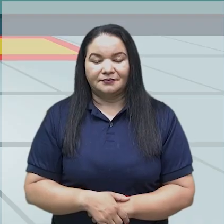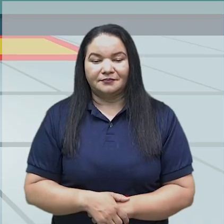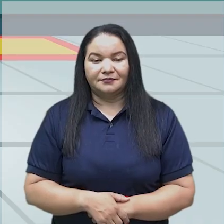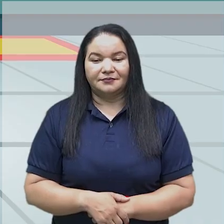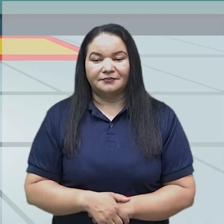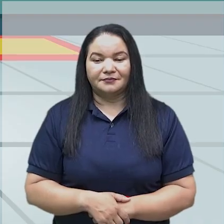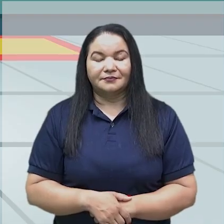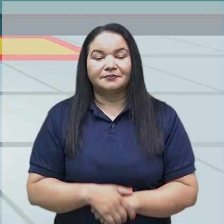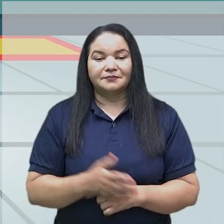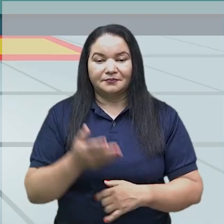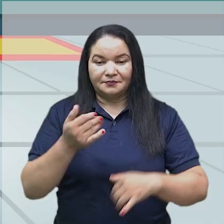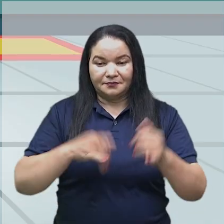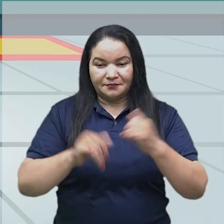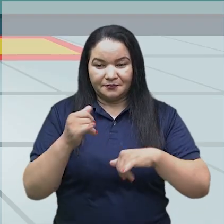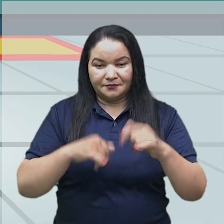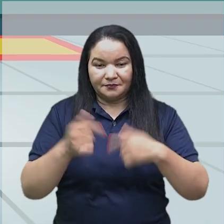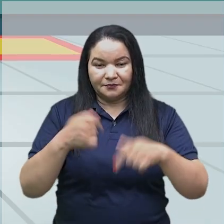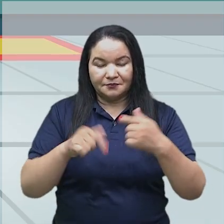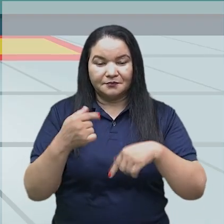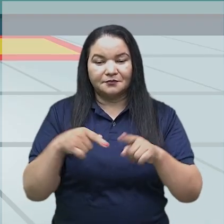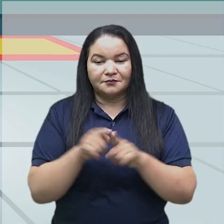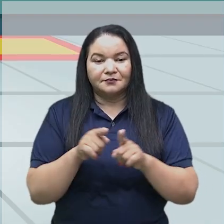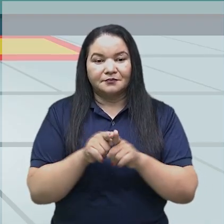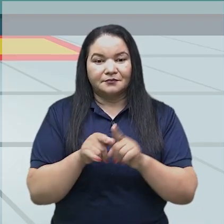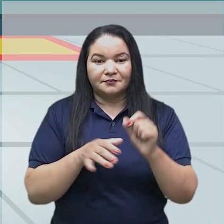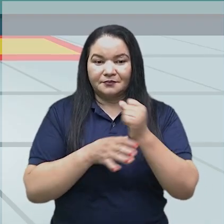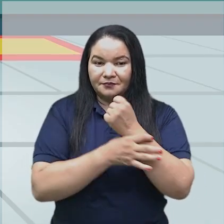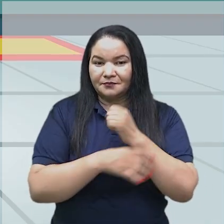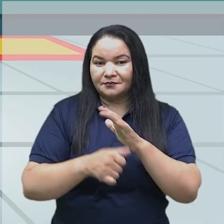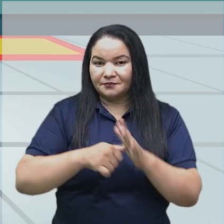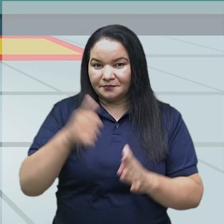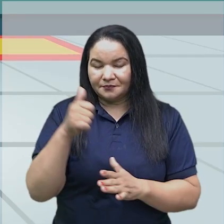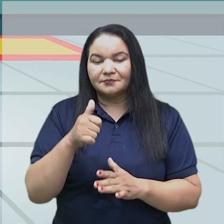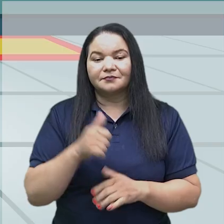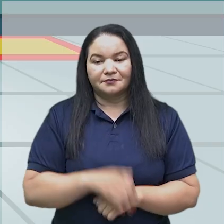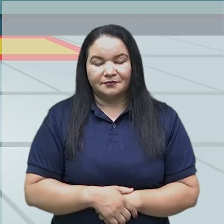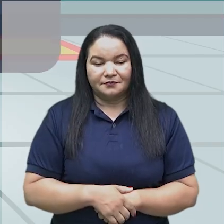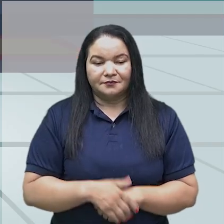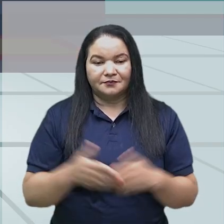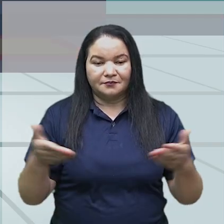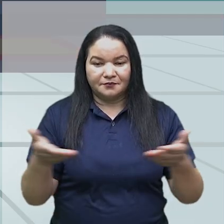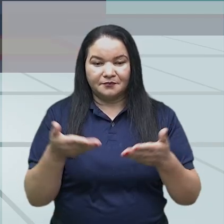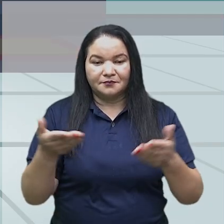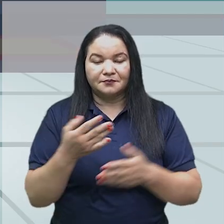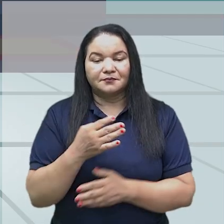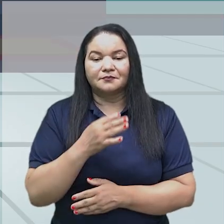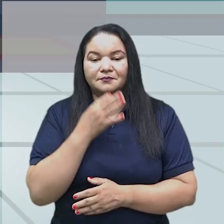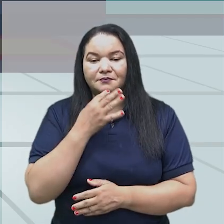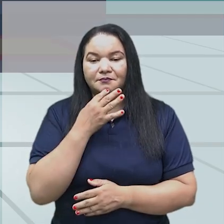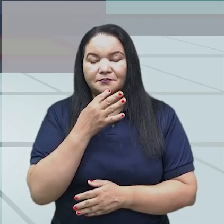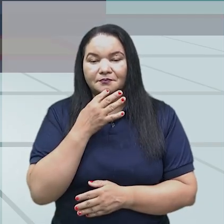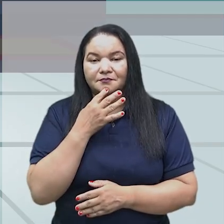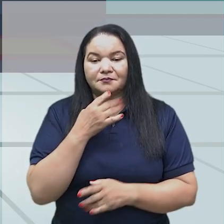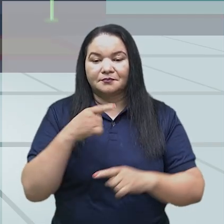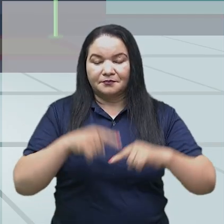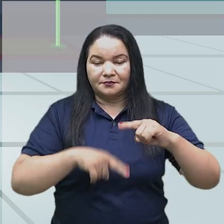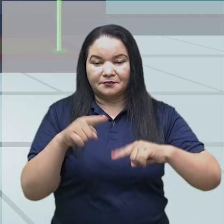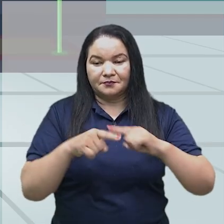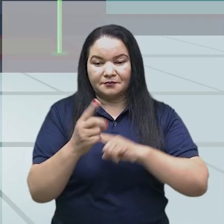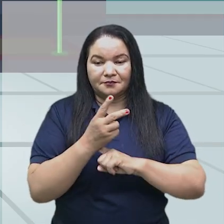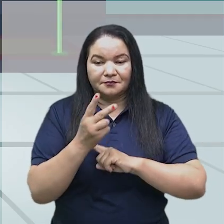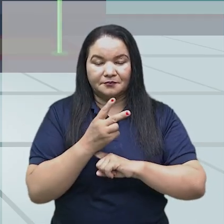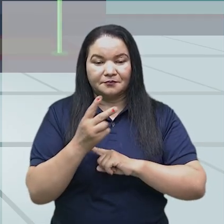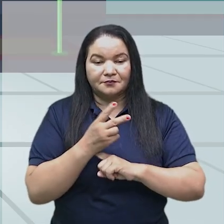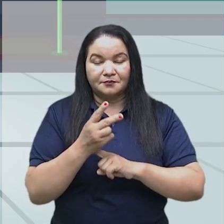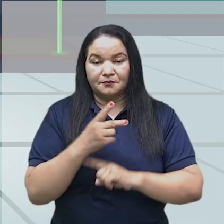Em um laboratório de química, segurança vem sempre em primeiro lugar. Hoje vamos conhecer os principais equipamentos de